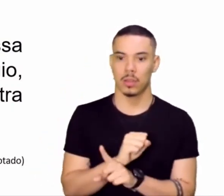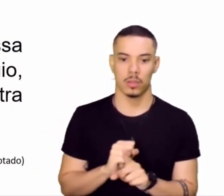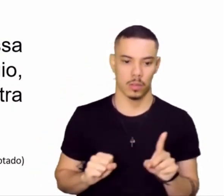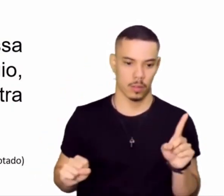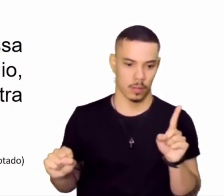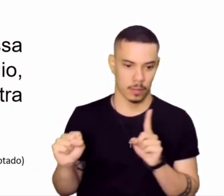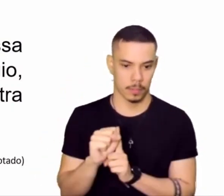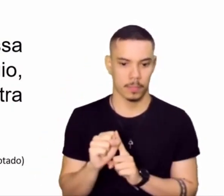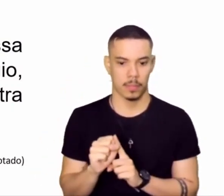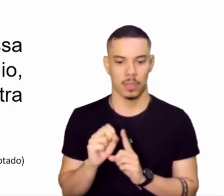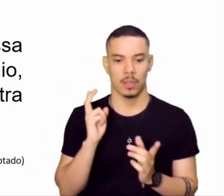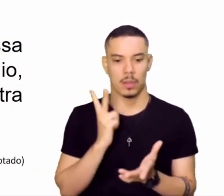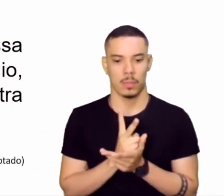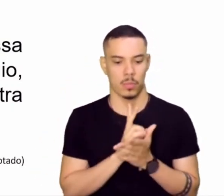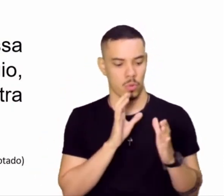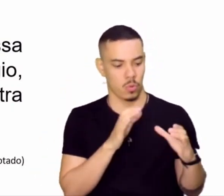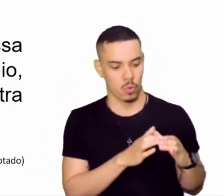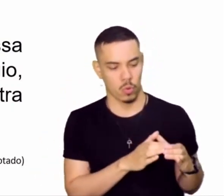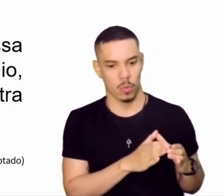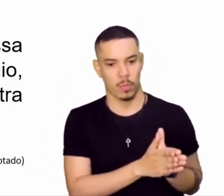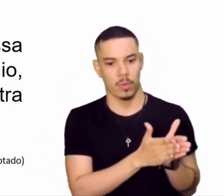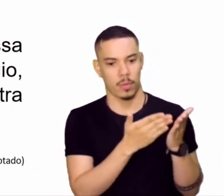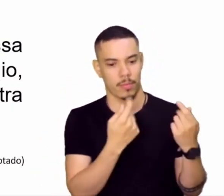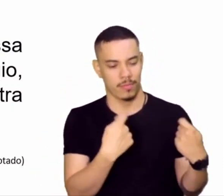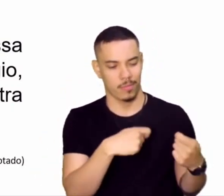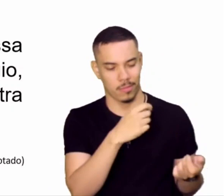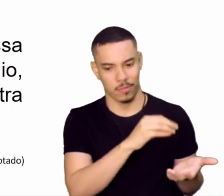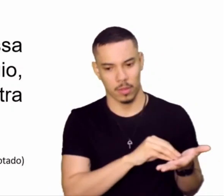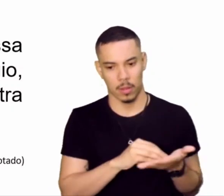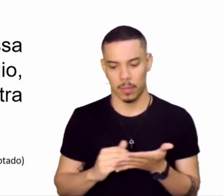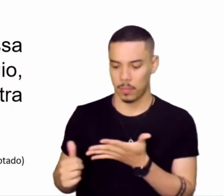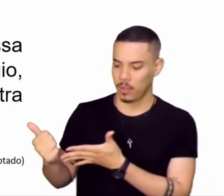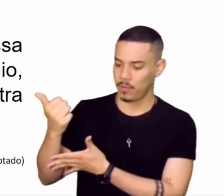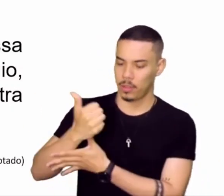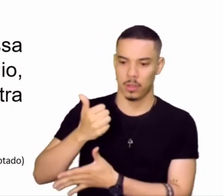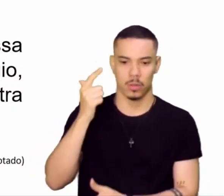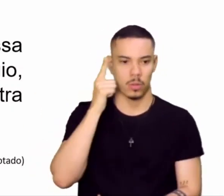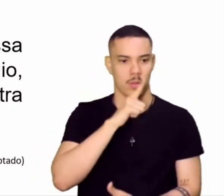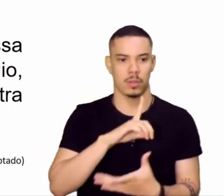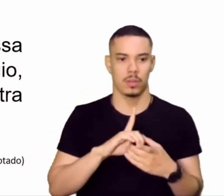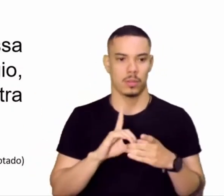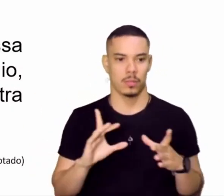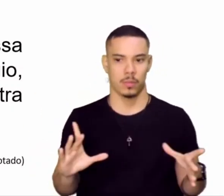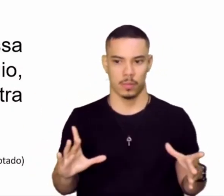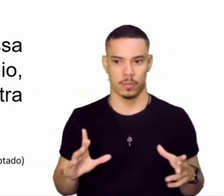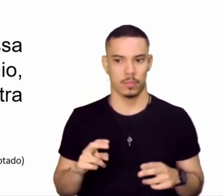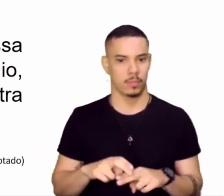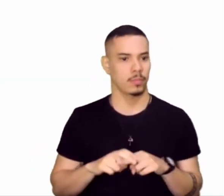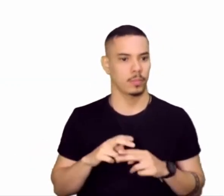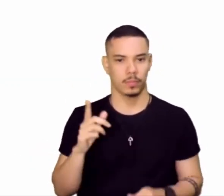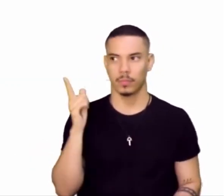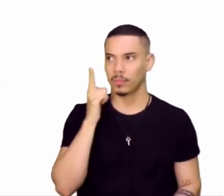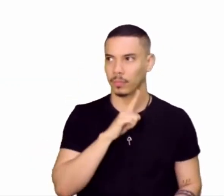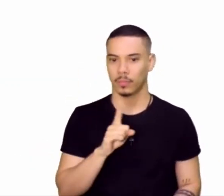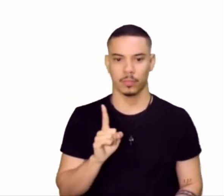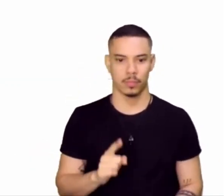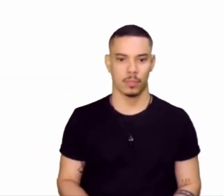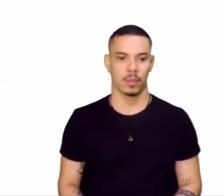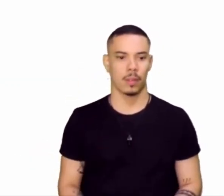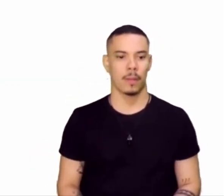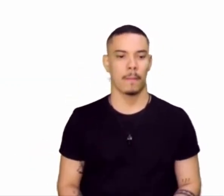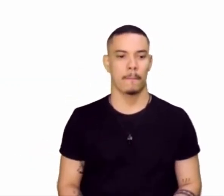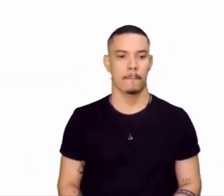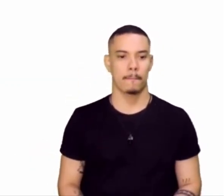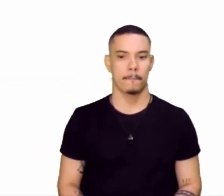sociedade, polarizada entre a carência e o privilégio, não consegue ser democrática, pois não encontra meios para isso. Está